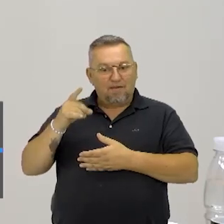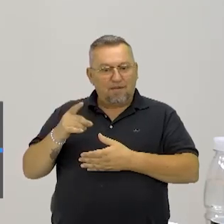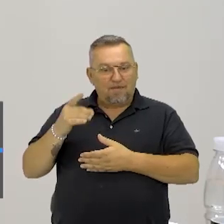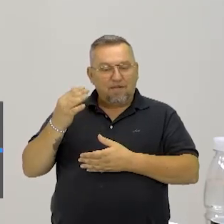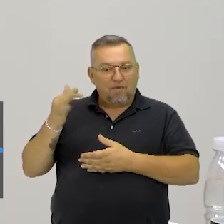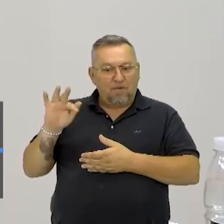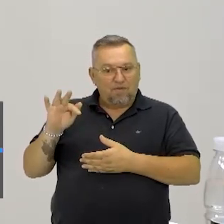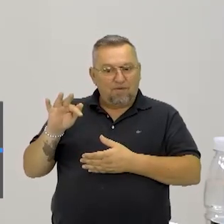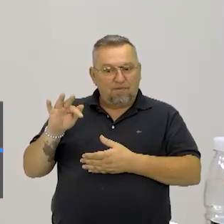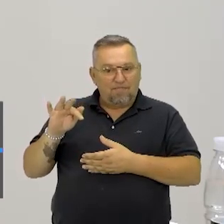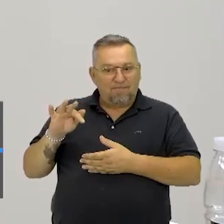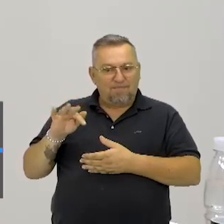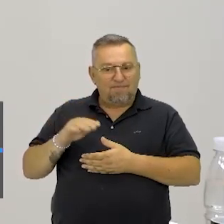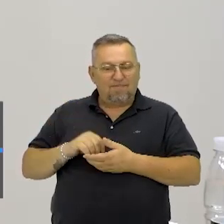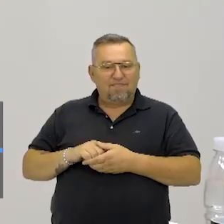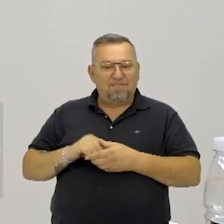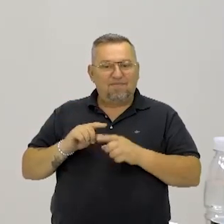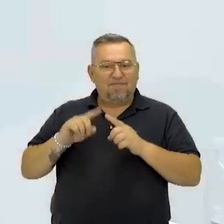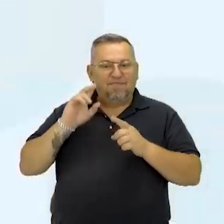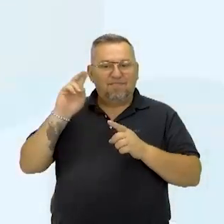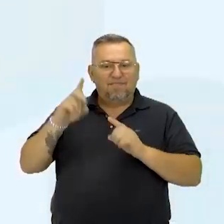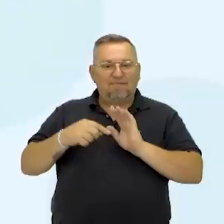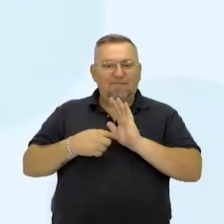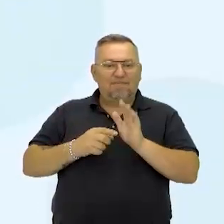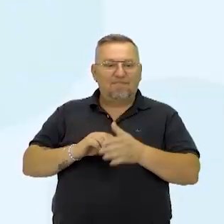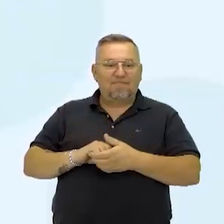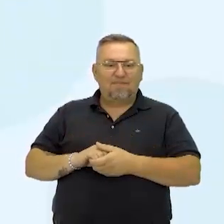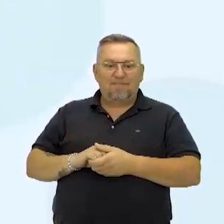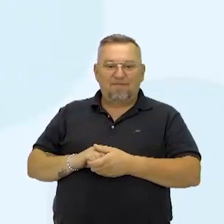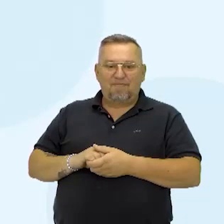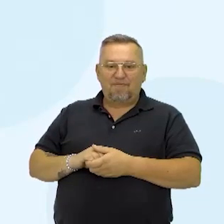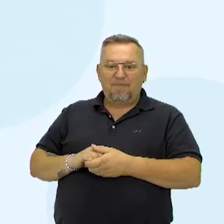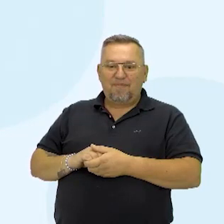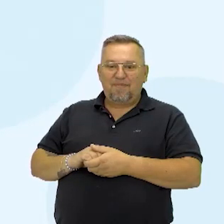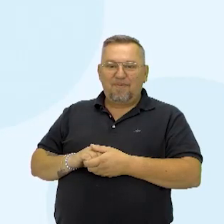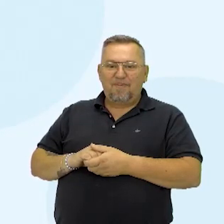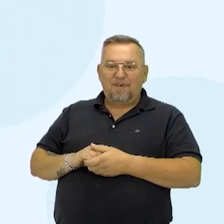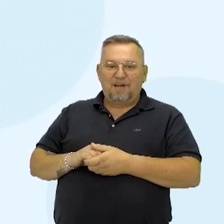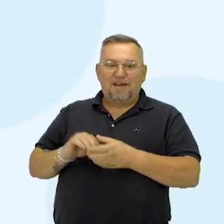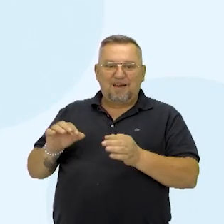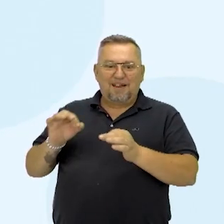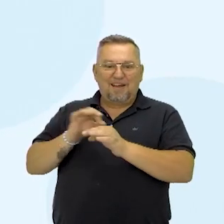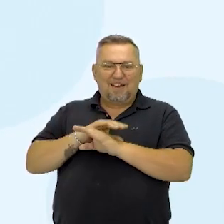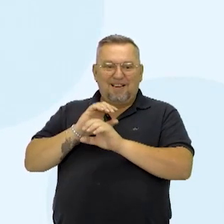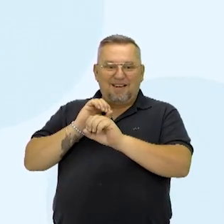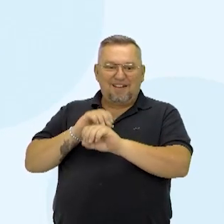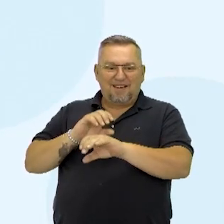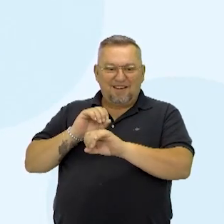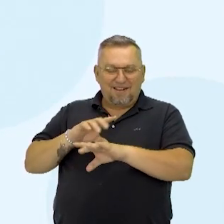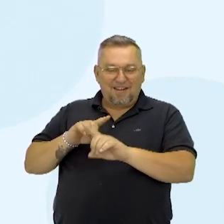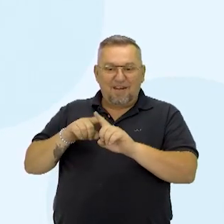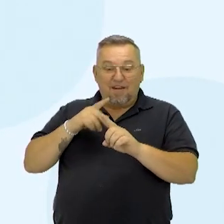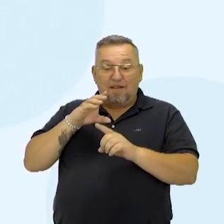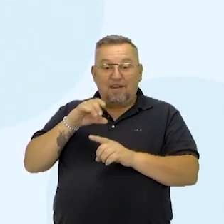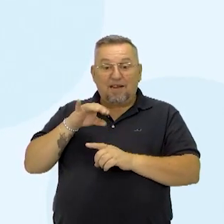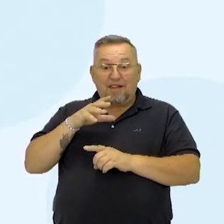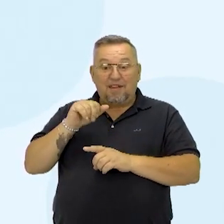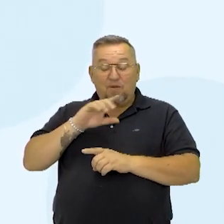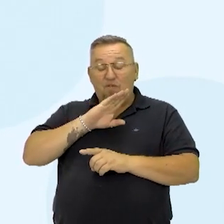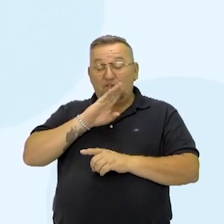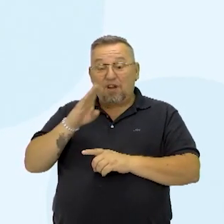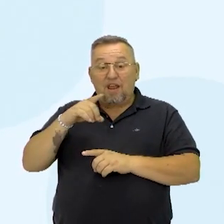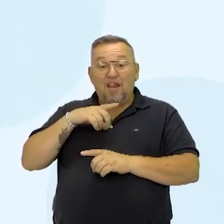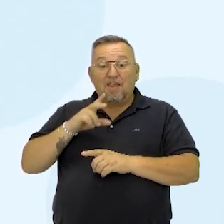como informação falsa. Então, aparece aí na tela, eu coloquei a resposta. Gente, eu acabei de mencionar, citação direta